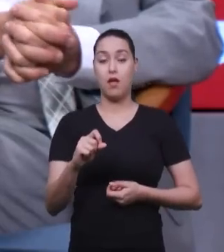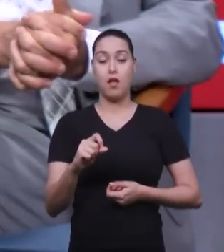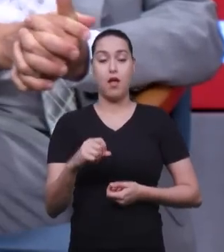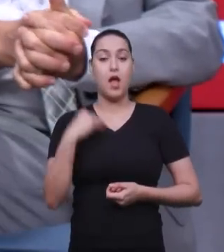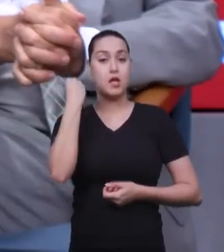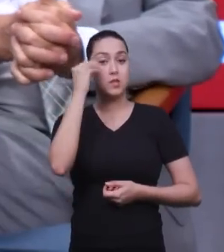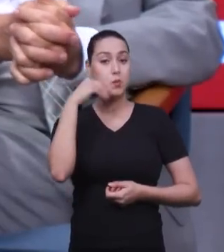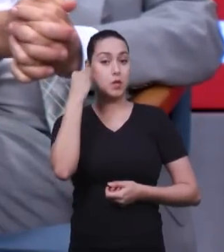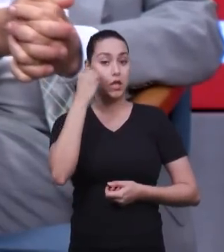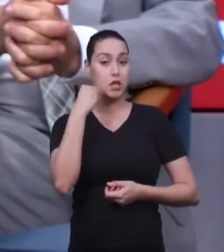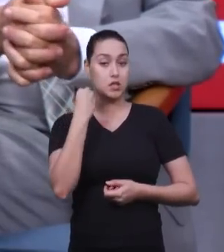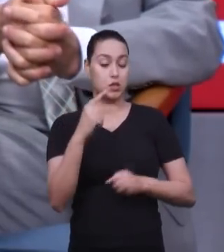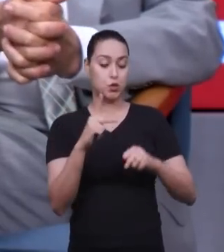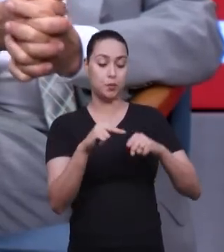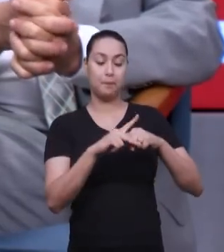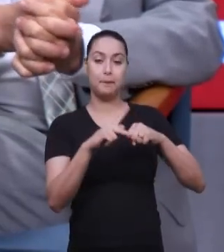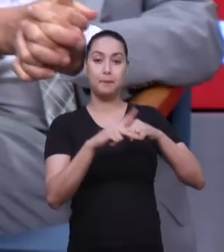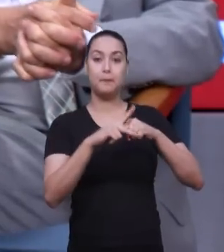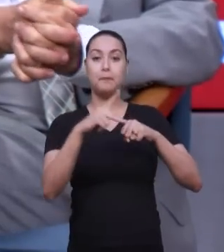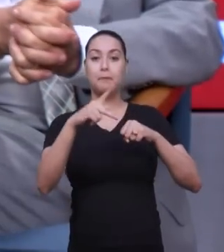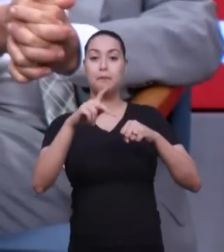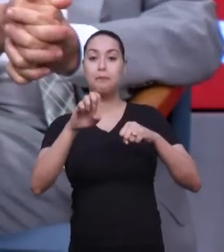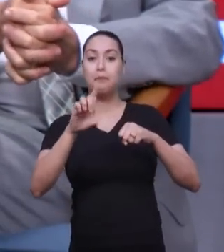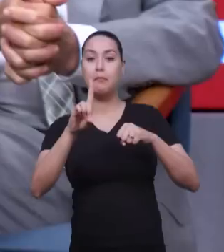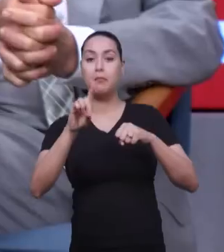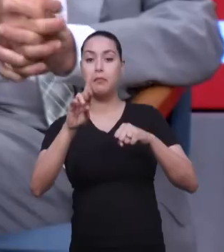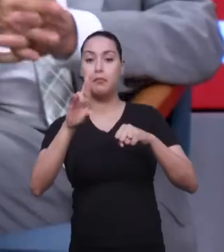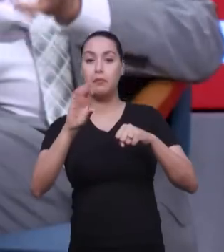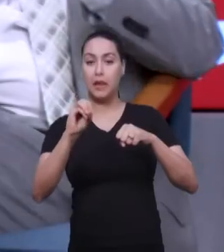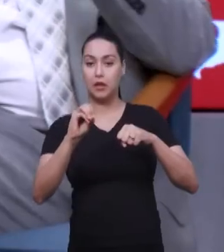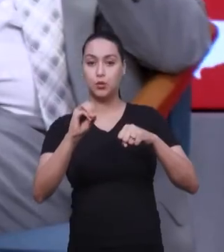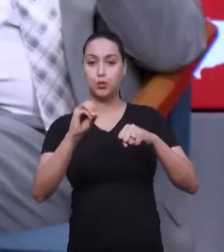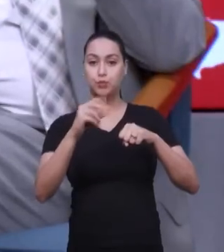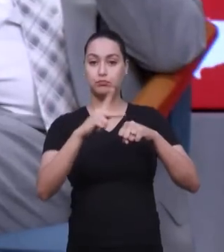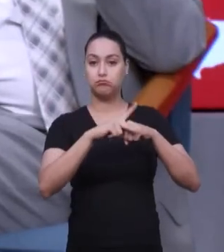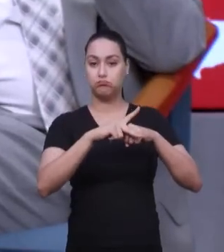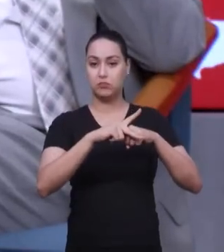a experiência de Pedro. Novamente a experiência de Pedro.